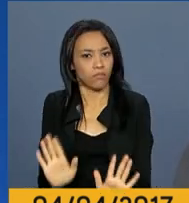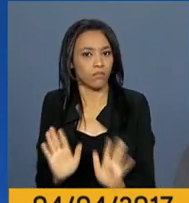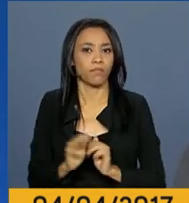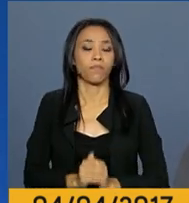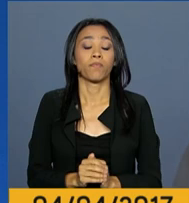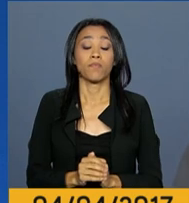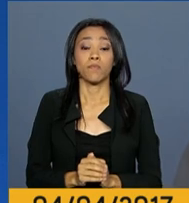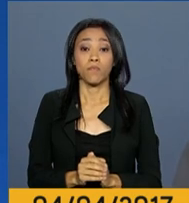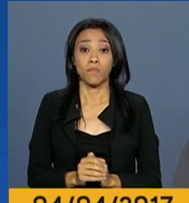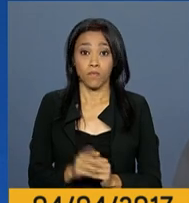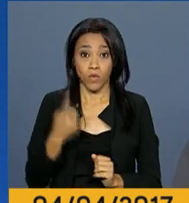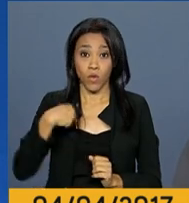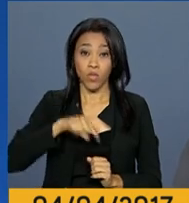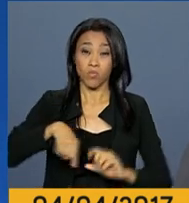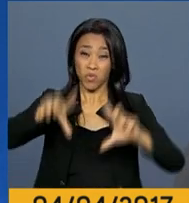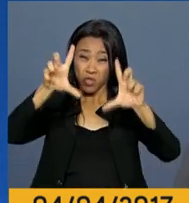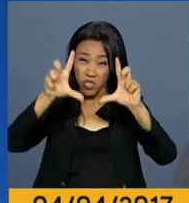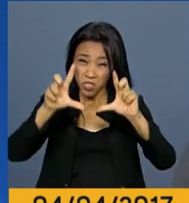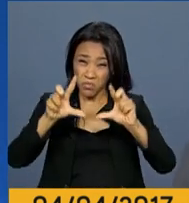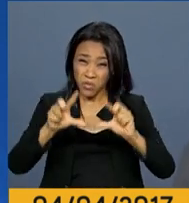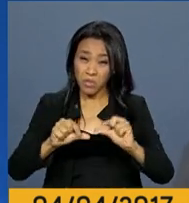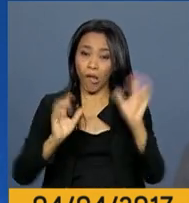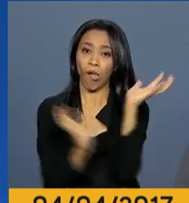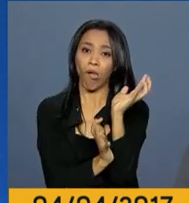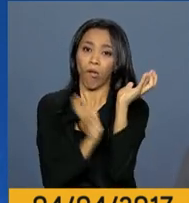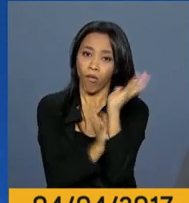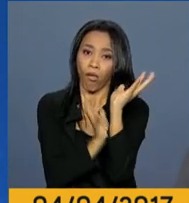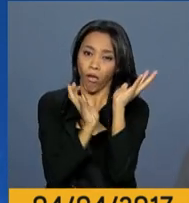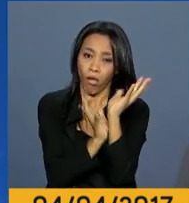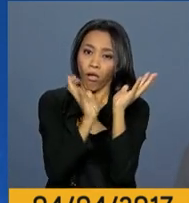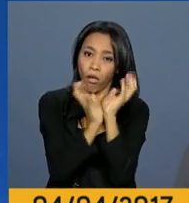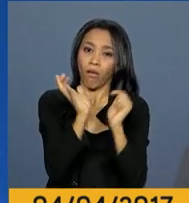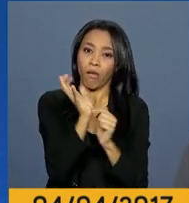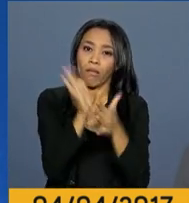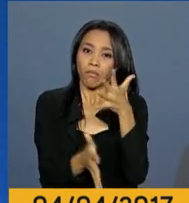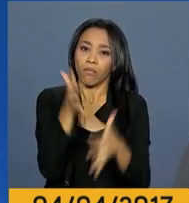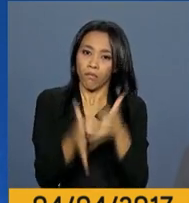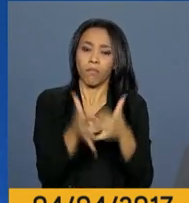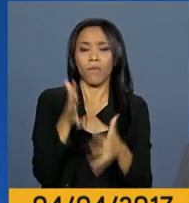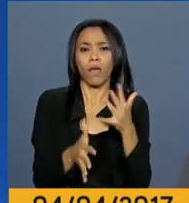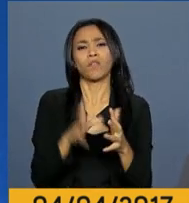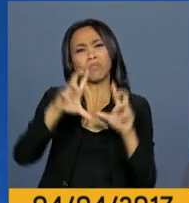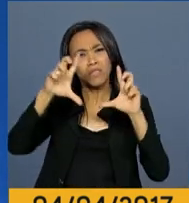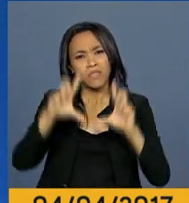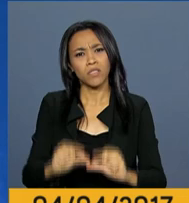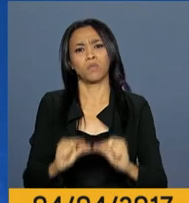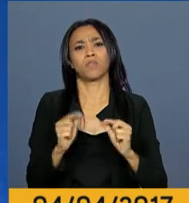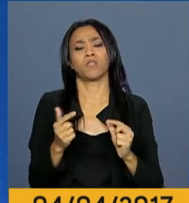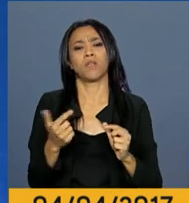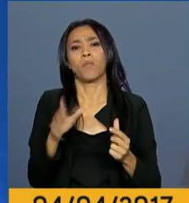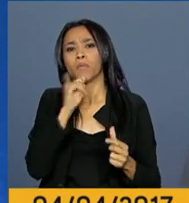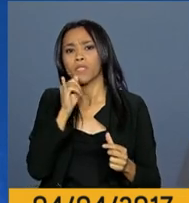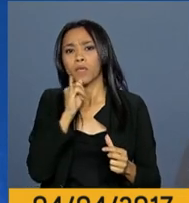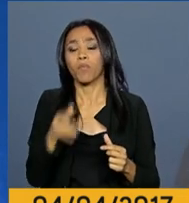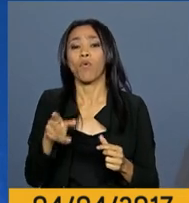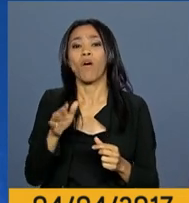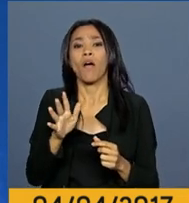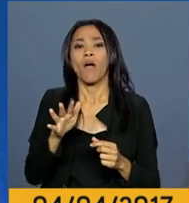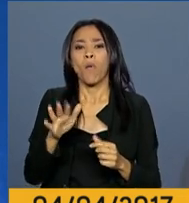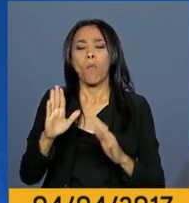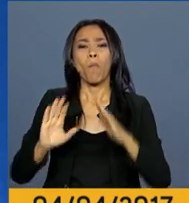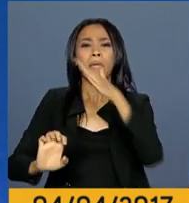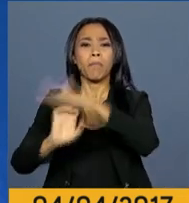Estamos desburocratizando os trâmites aduaneiros. O senhor já deve ter acompanhado isso. Estamos aperfeiçoando a lei de falências